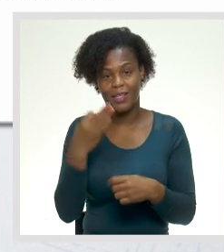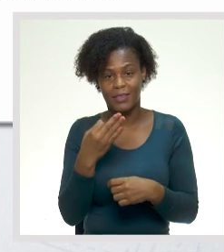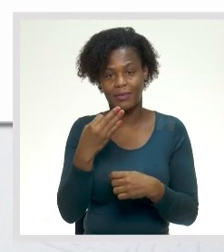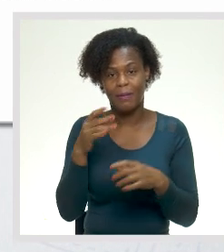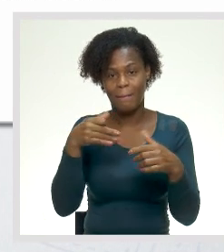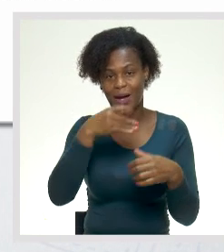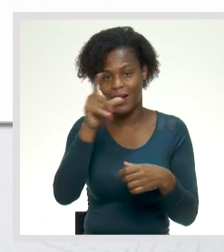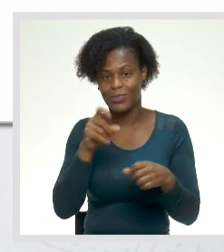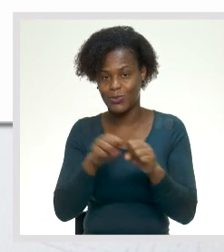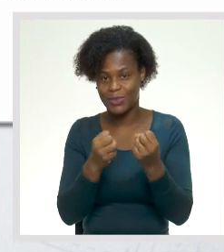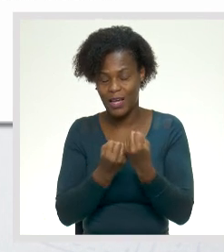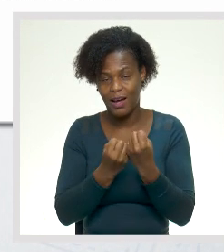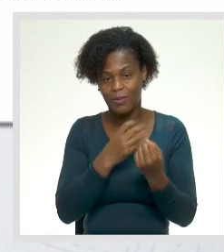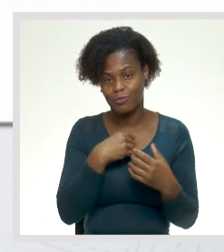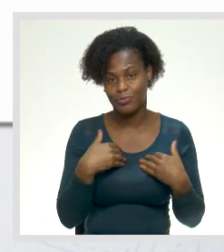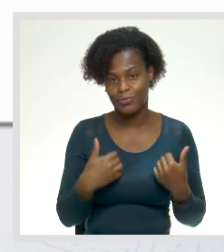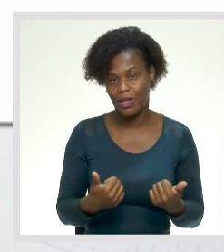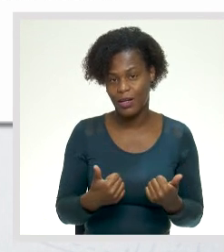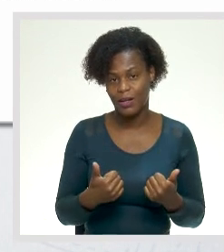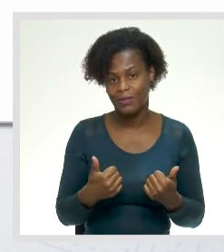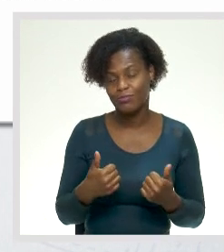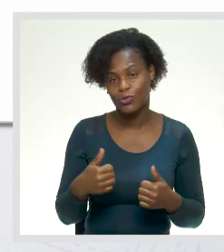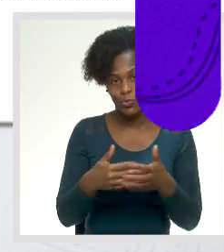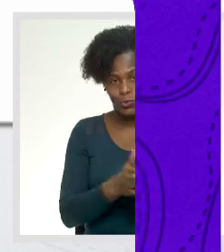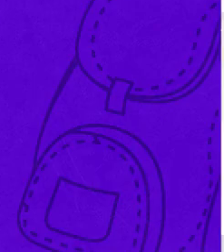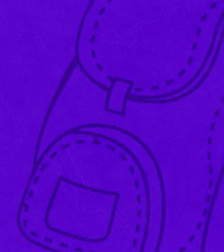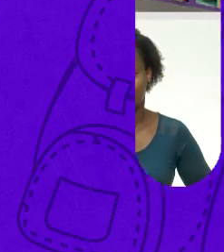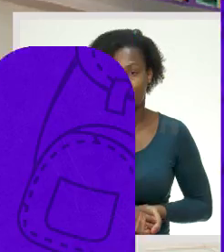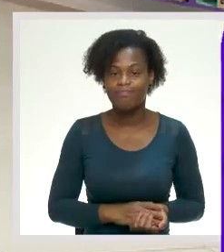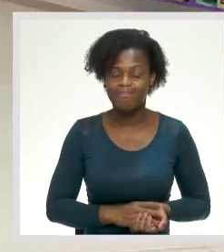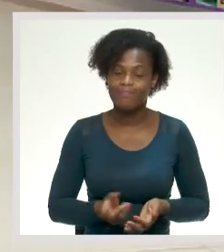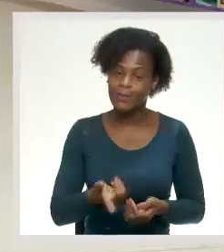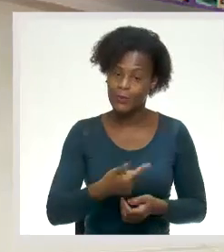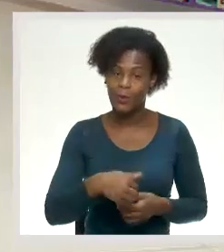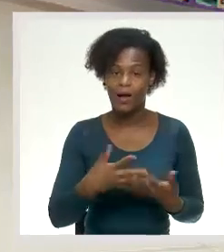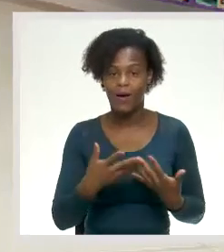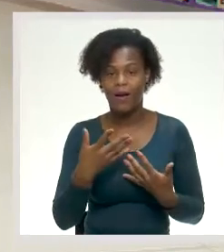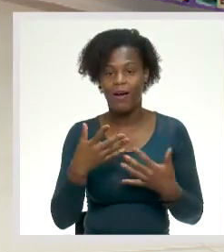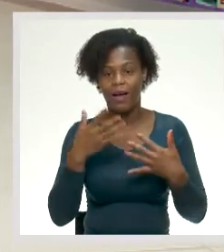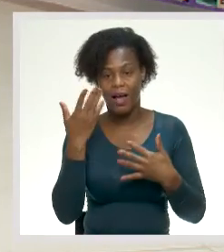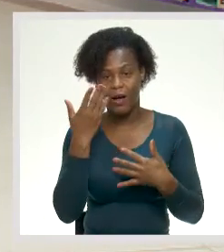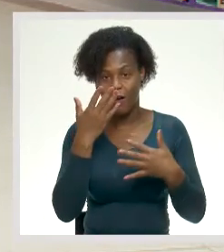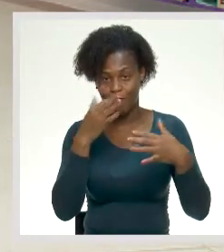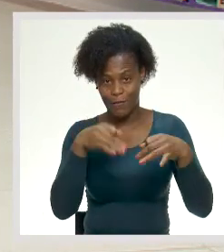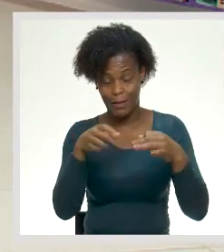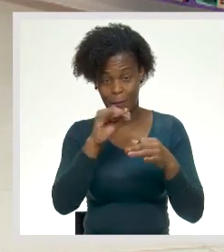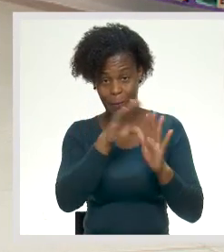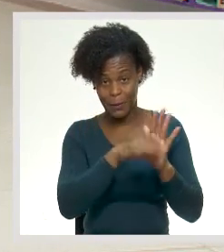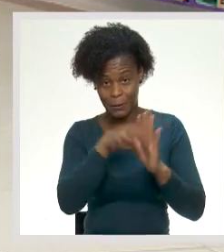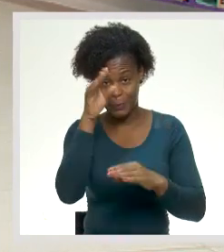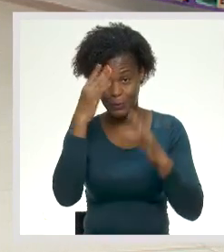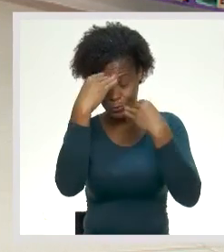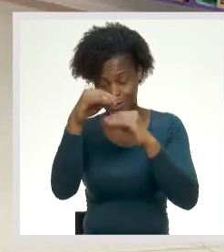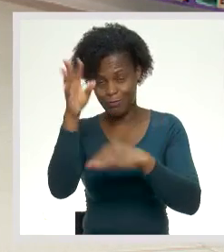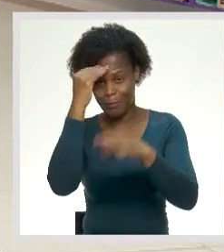a paz social e o bem-estar comum. Chegamos ao final de mais um programa educativo